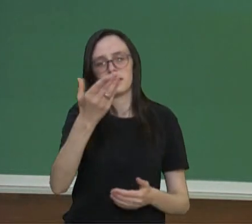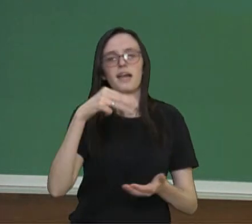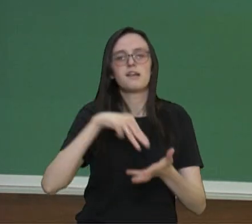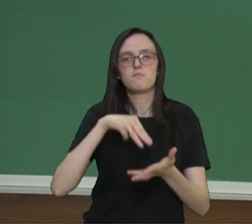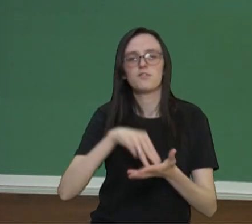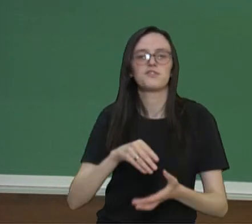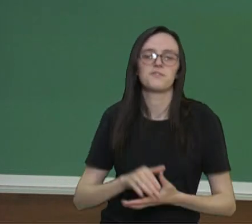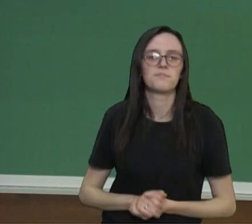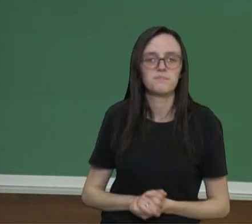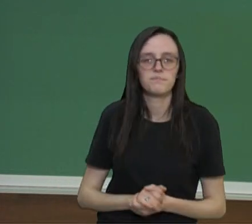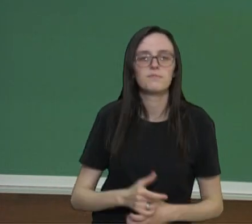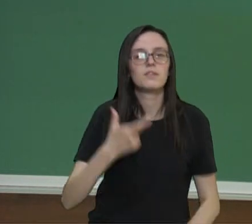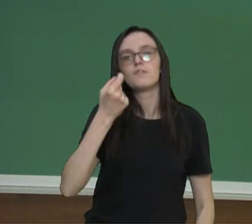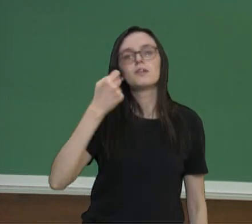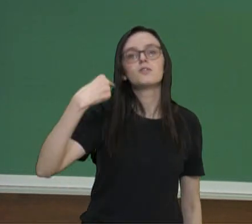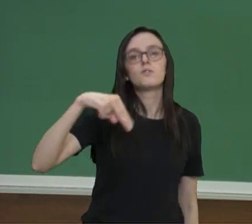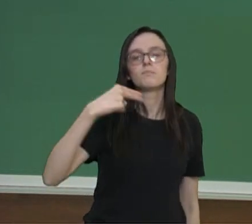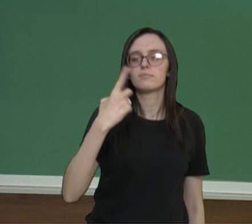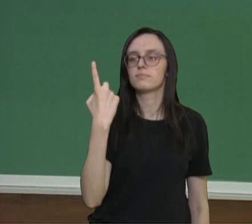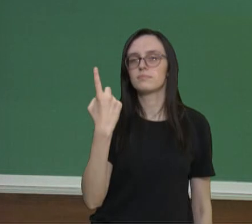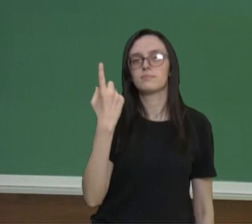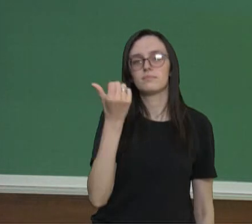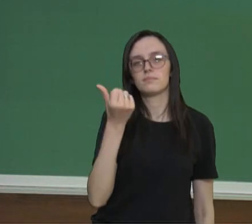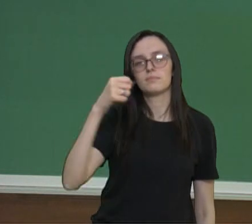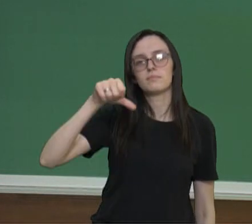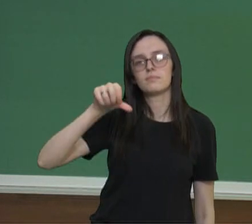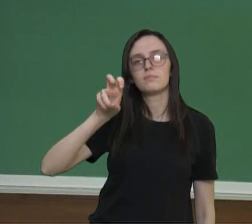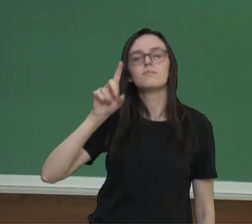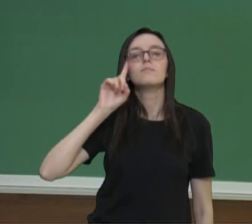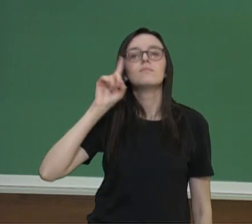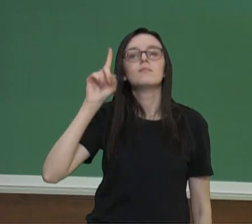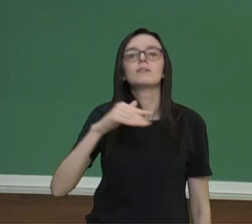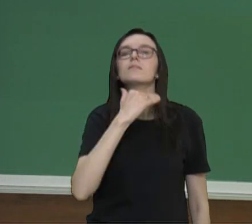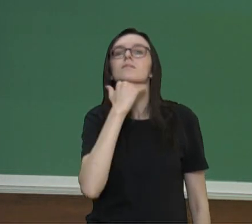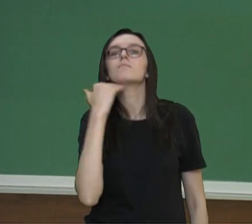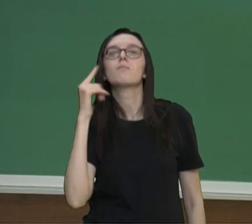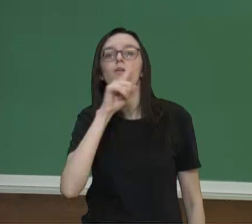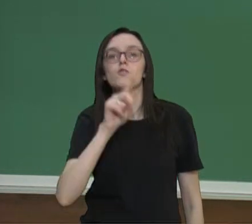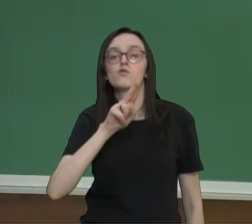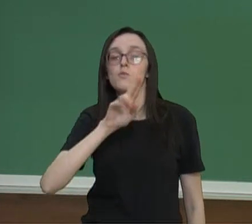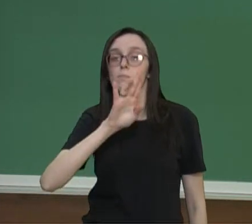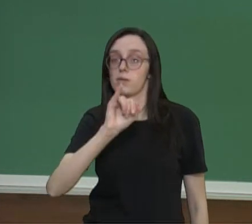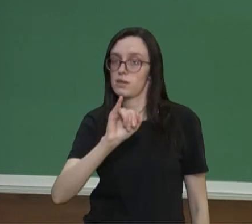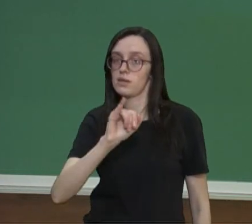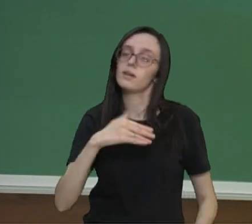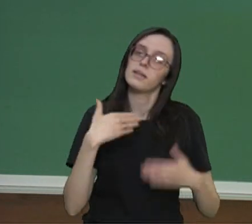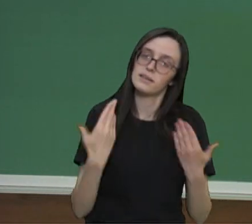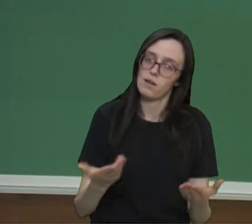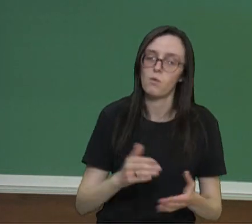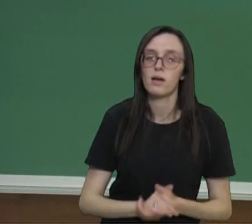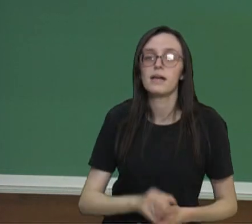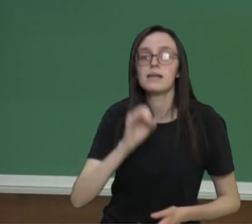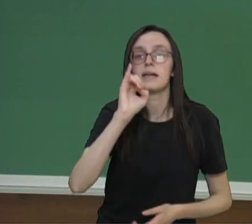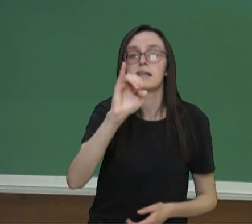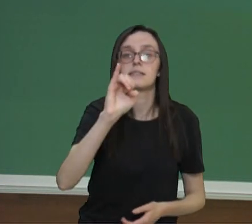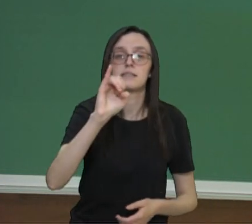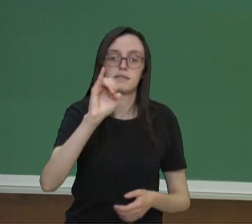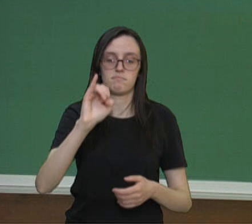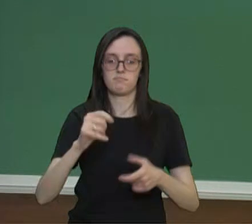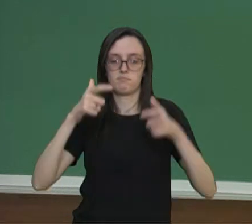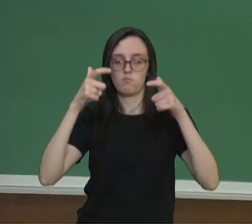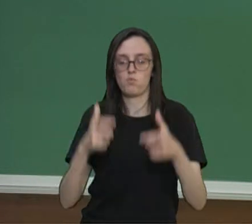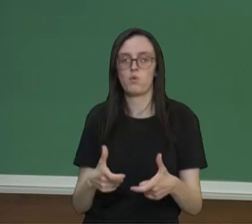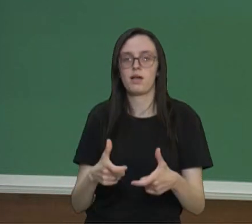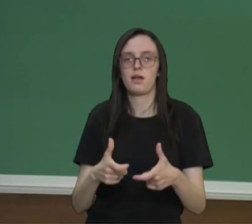você. 20 de novembro de 1695 é o dia da morte do Zumbi dos Palmares. Então, se o Quilombo dos Palmares